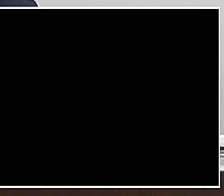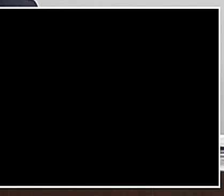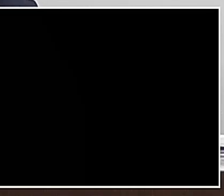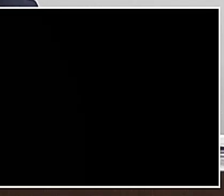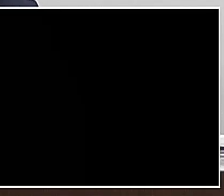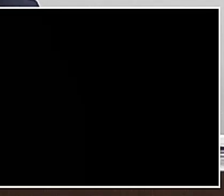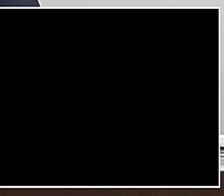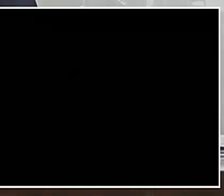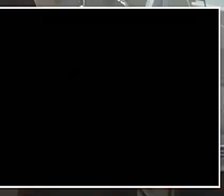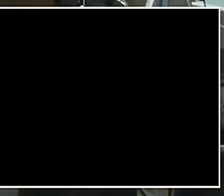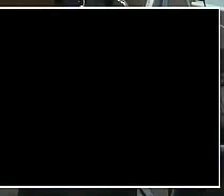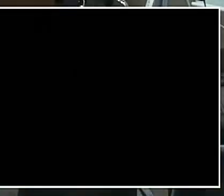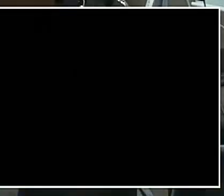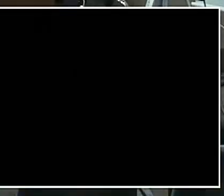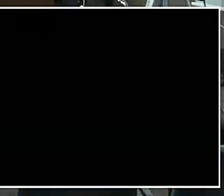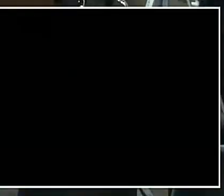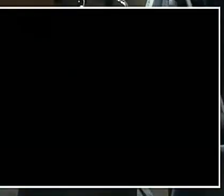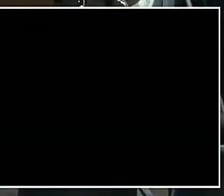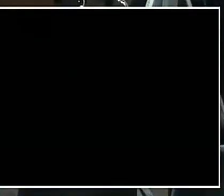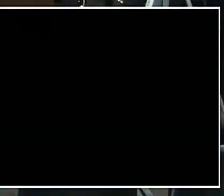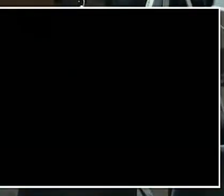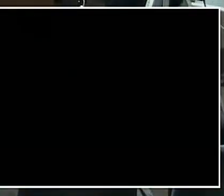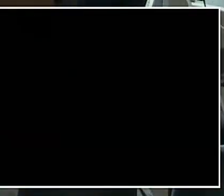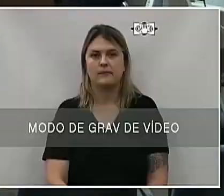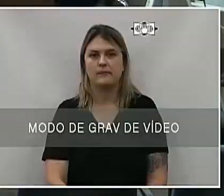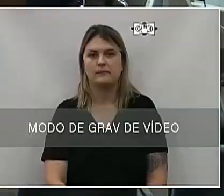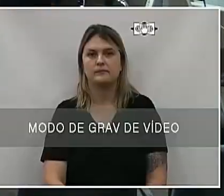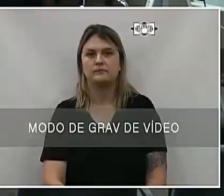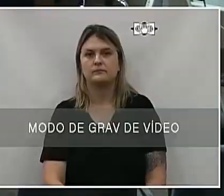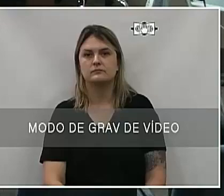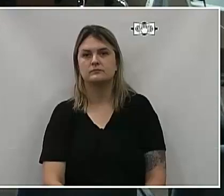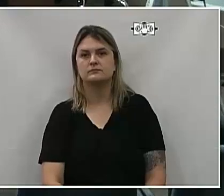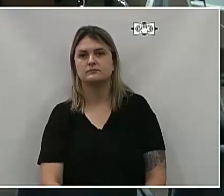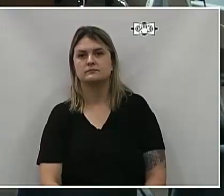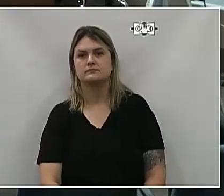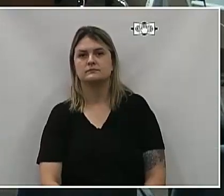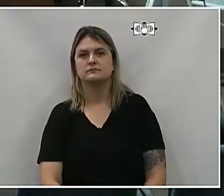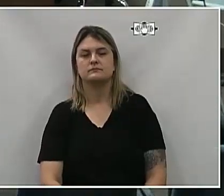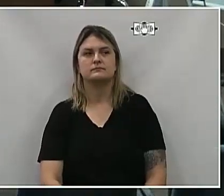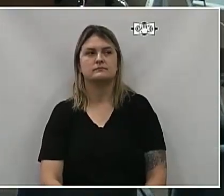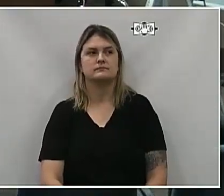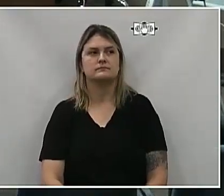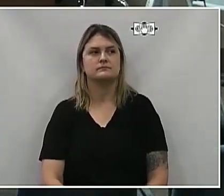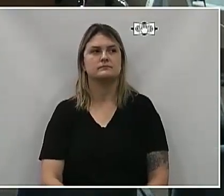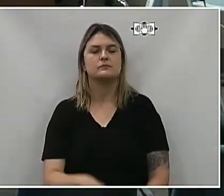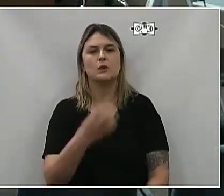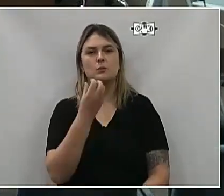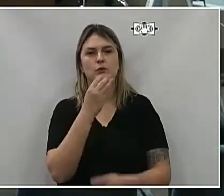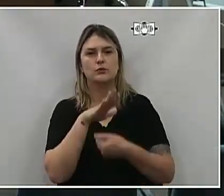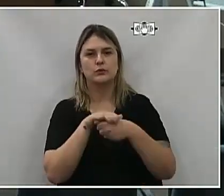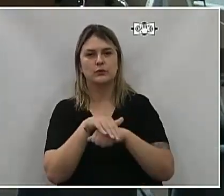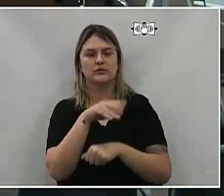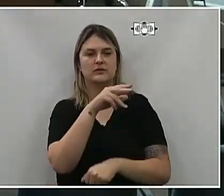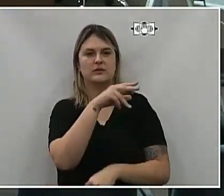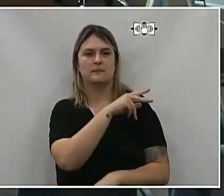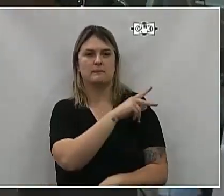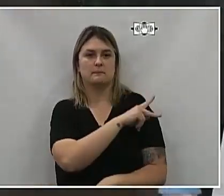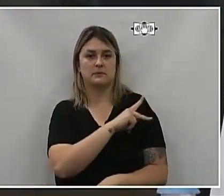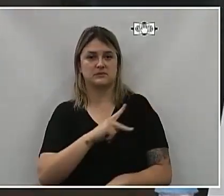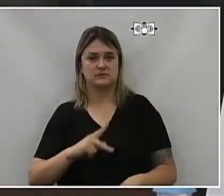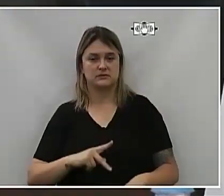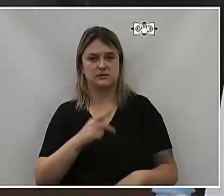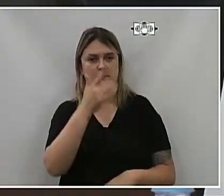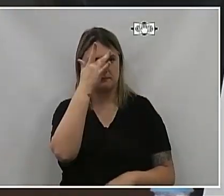Palavra, vereador Pires. Boa noite, senhor presidente. Boa noite, colegas vereadores, munícipes